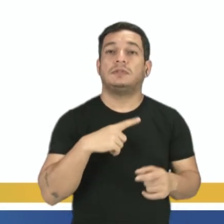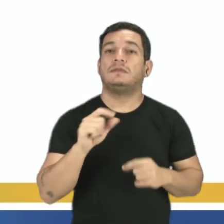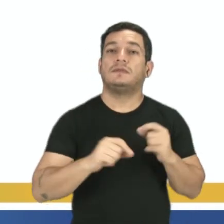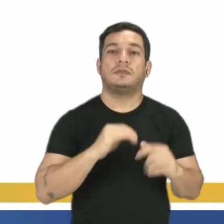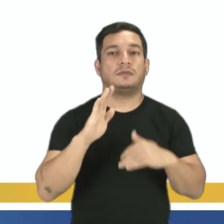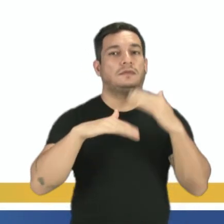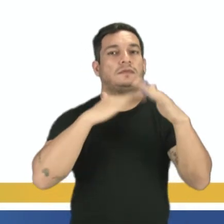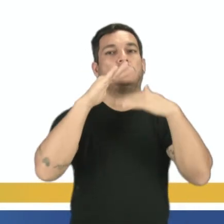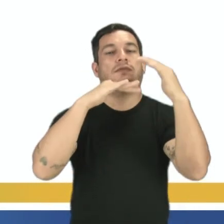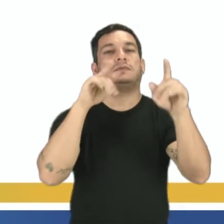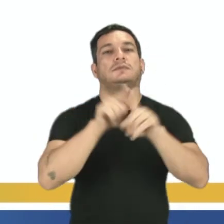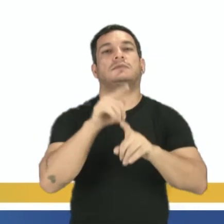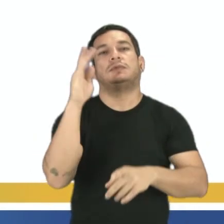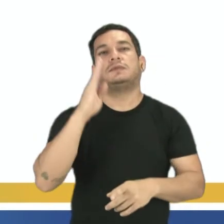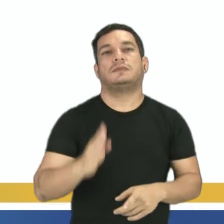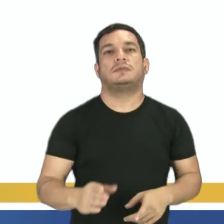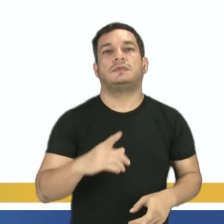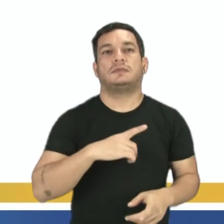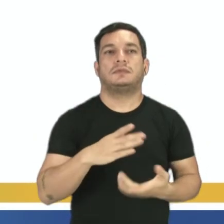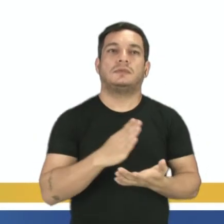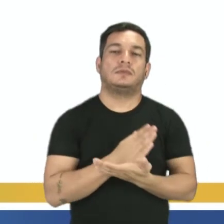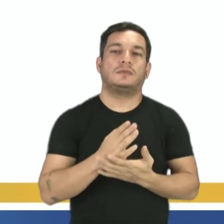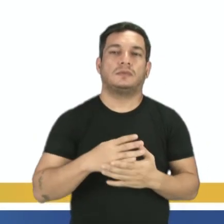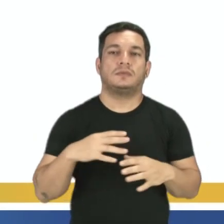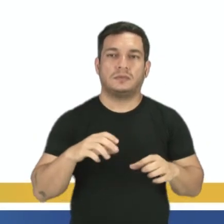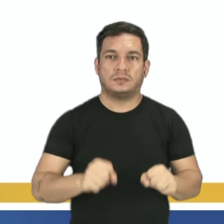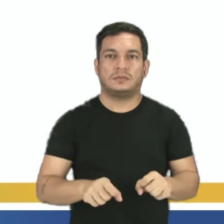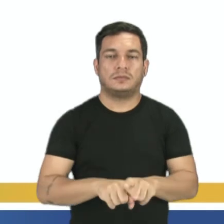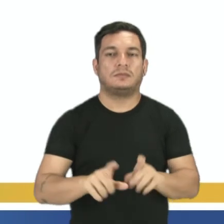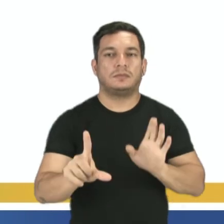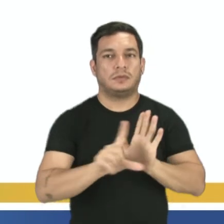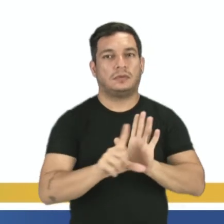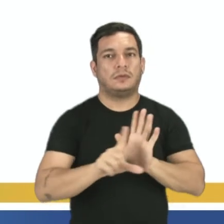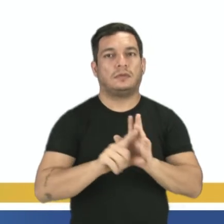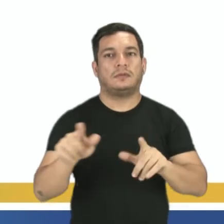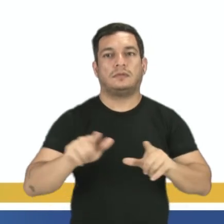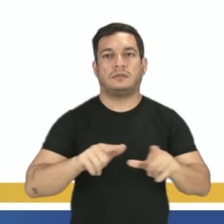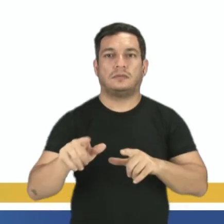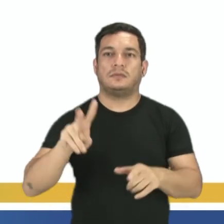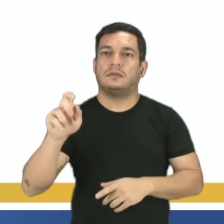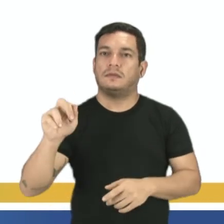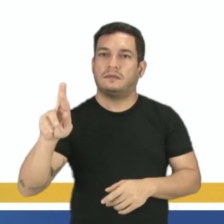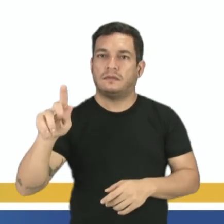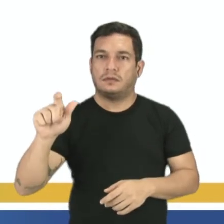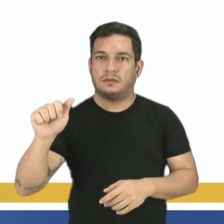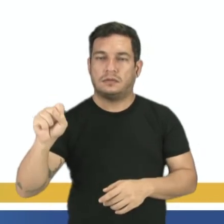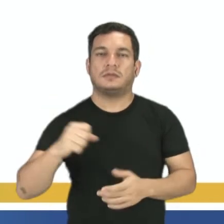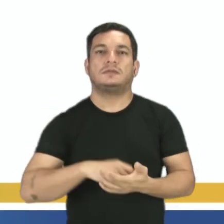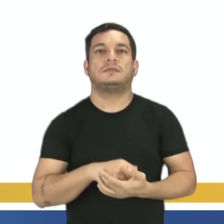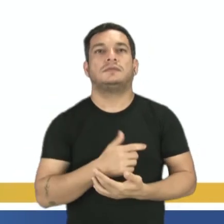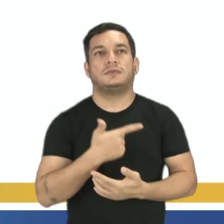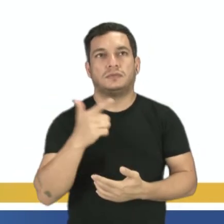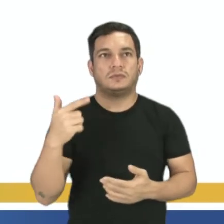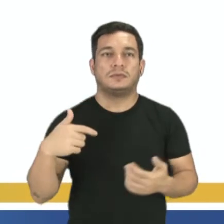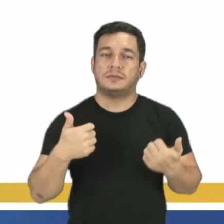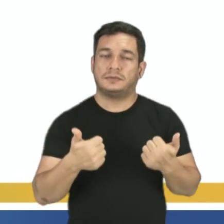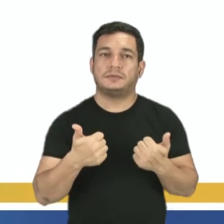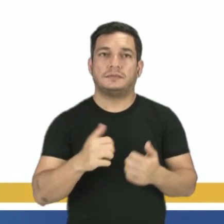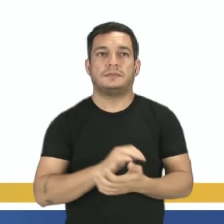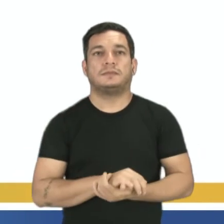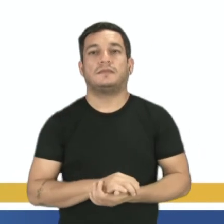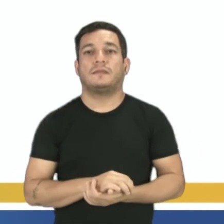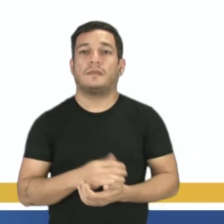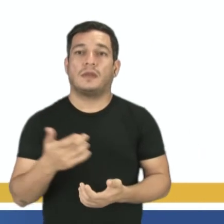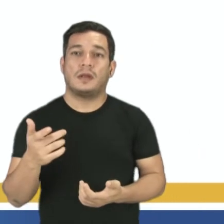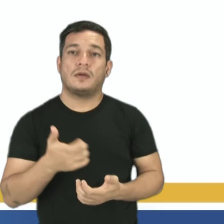mas houve grandes avanços. O Brasil tem algumas conquistas, como as leis trabalhistas com Vargas e outras conquistas mais. Tudo